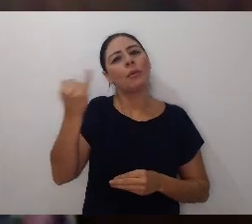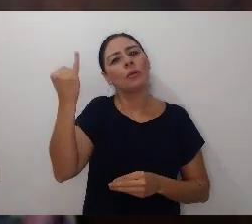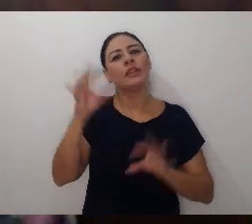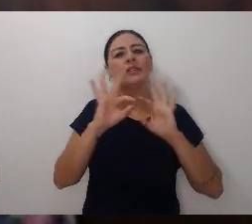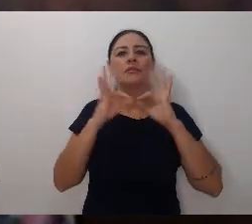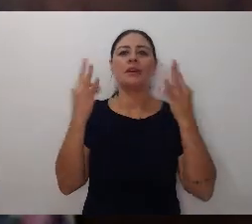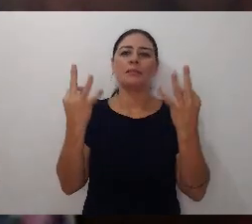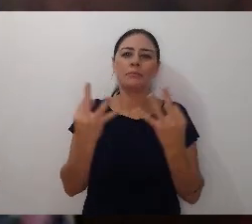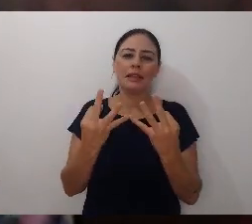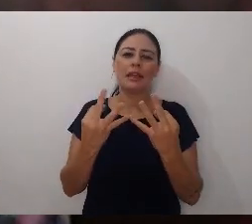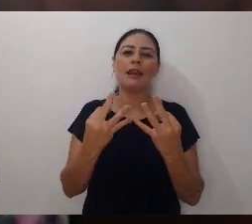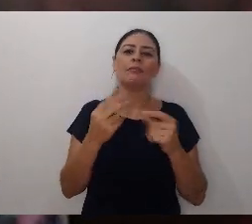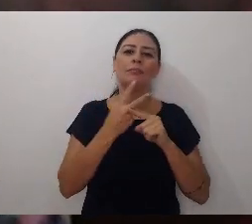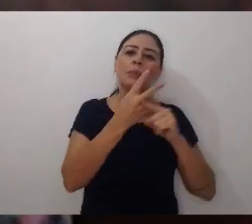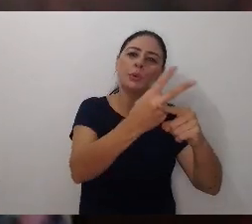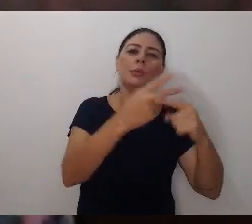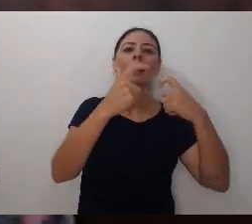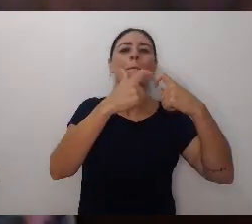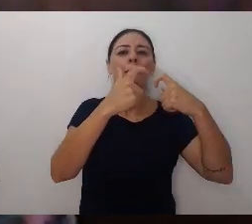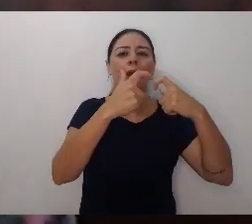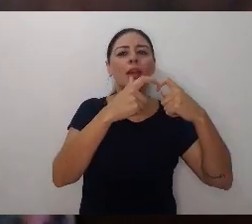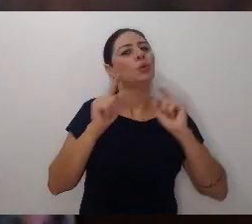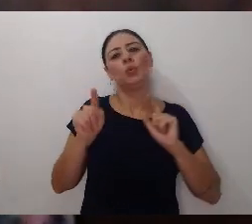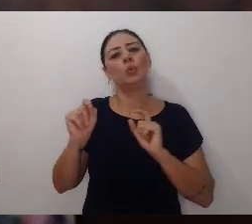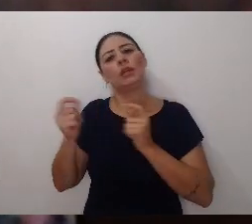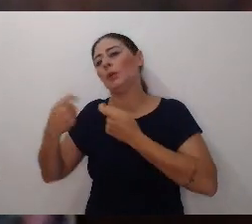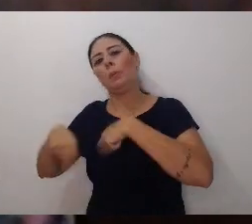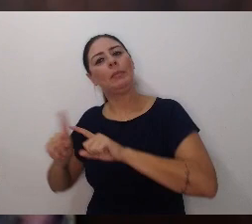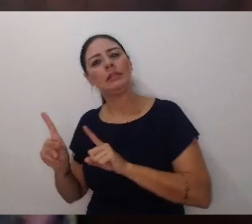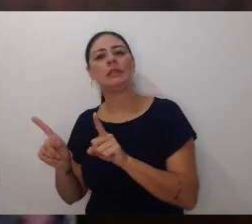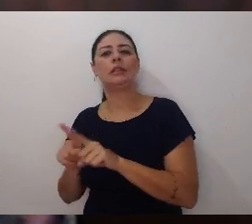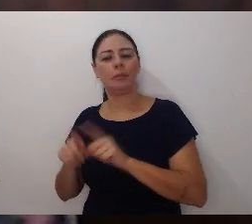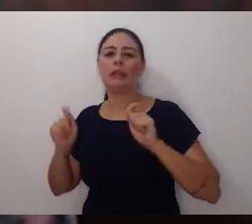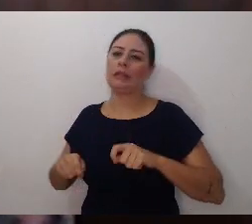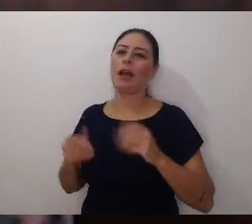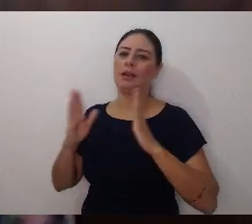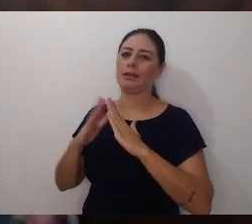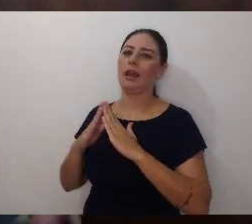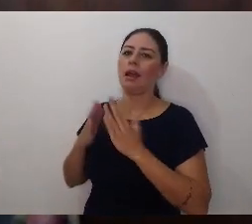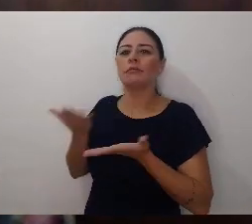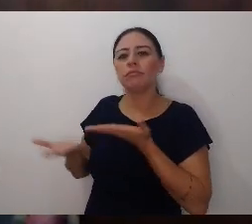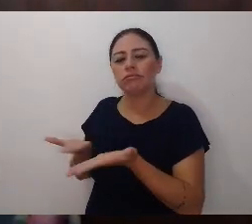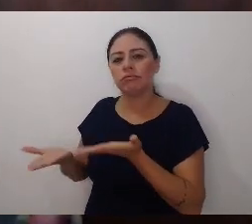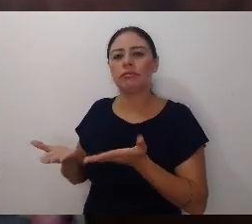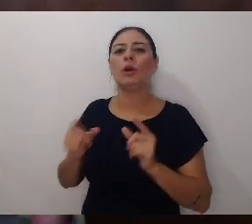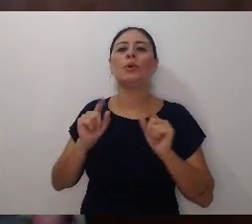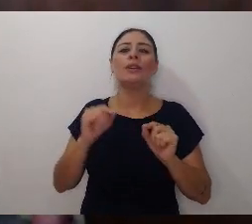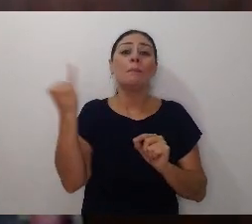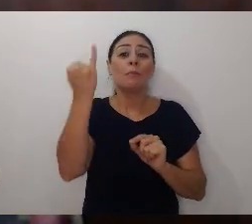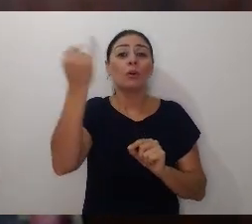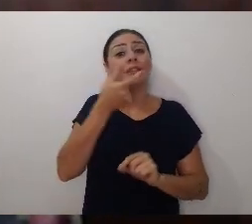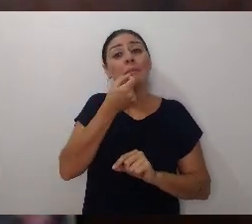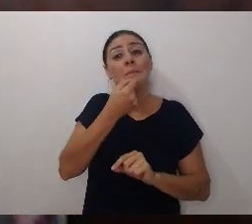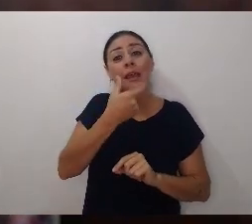maior. Então, se você pudesse só falar dessa importância dos sinais, né? Do que é importante as famílias